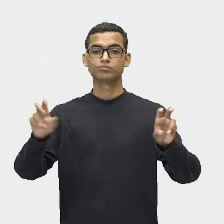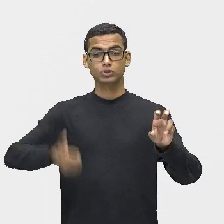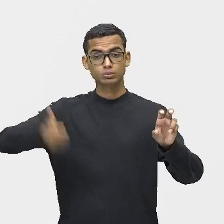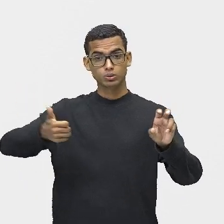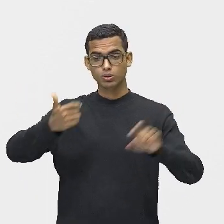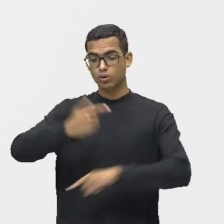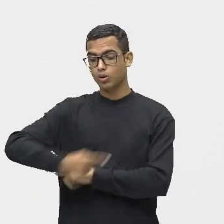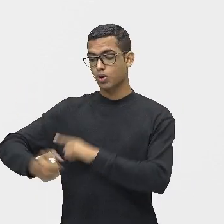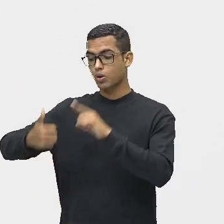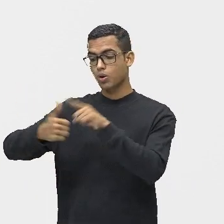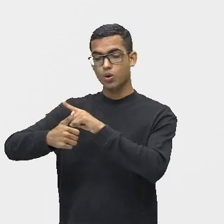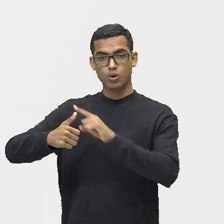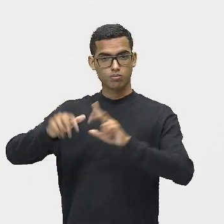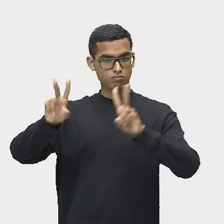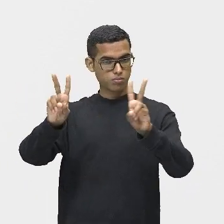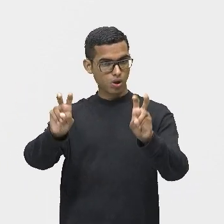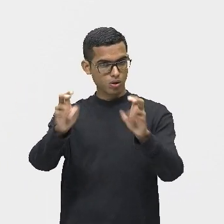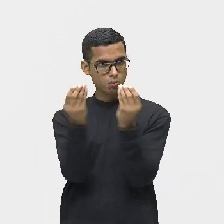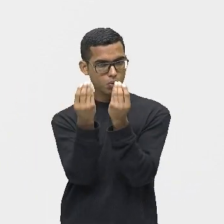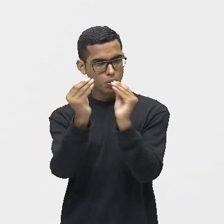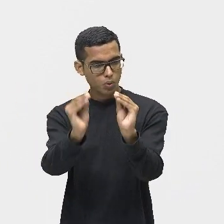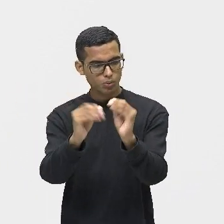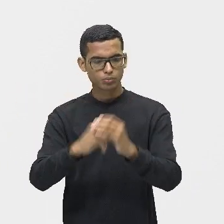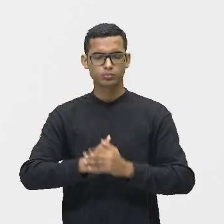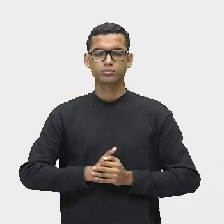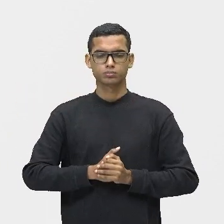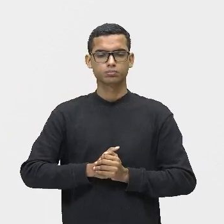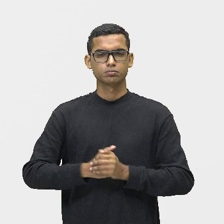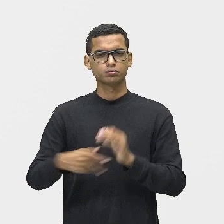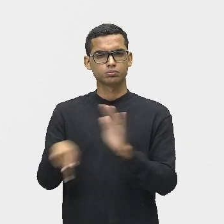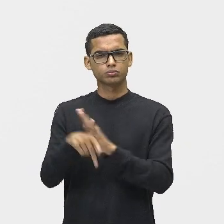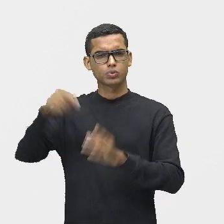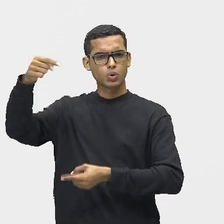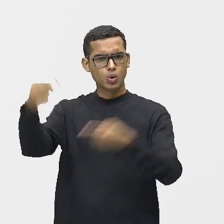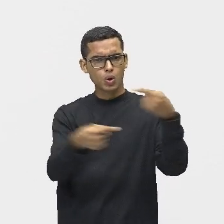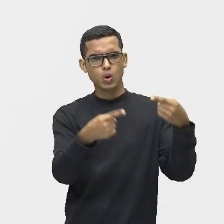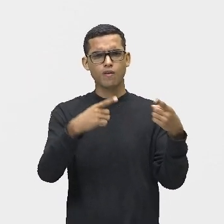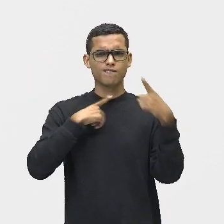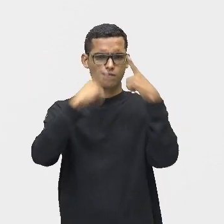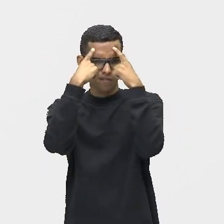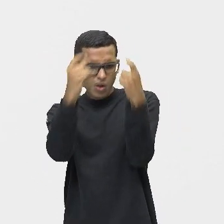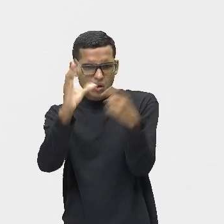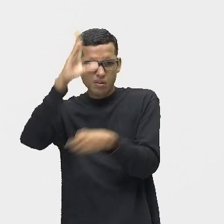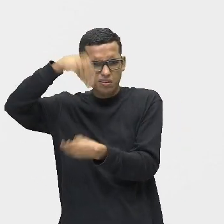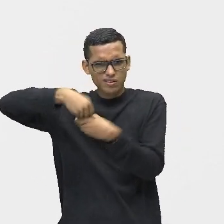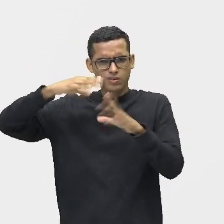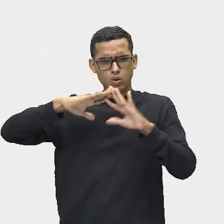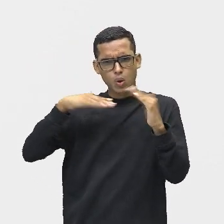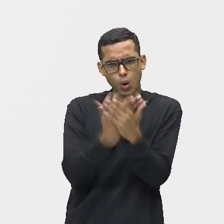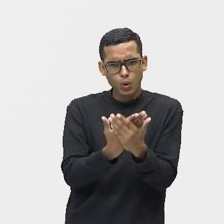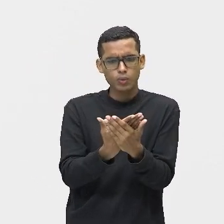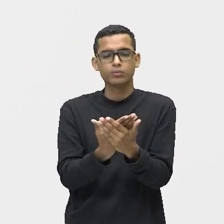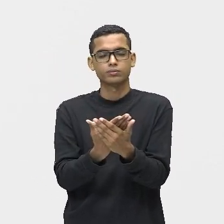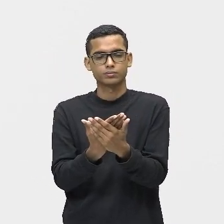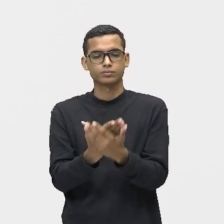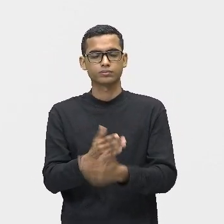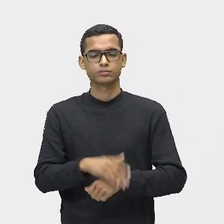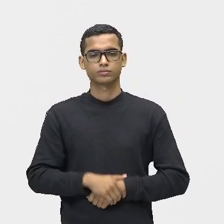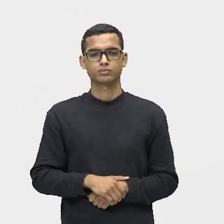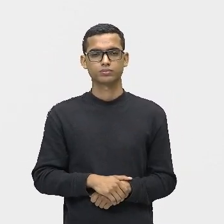nesse espaço aí se coloca o tema, o qual será debatido, né? Violência na escola, certo?